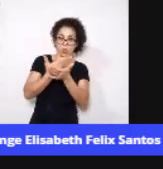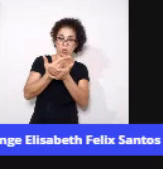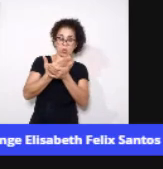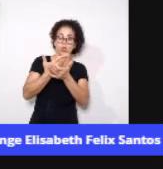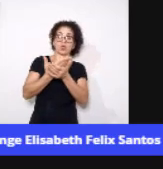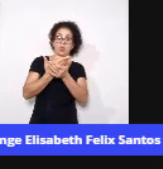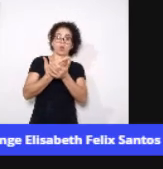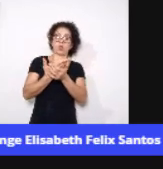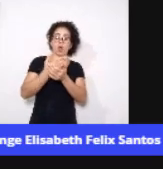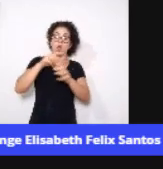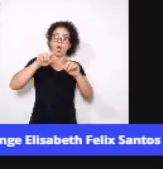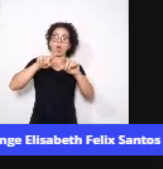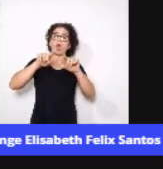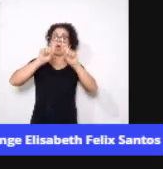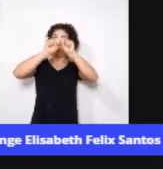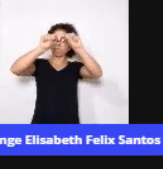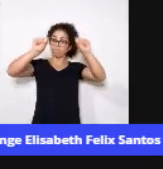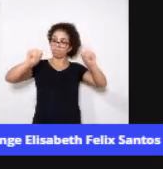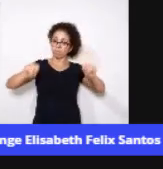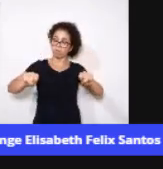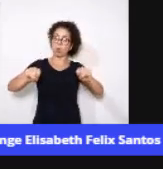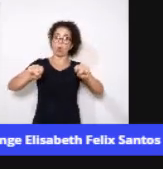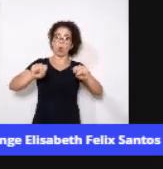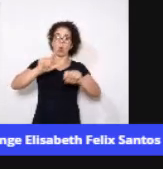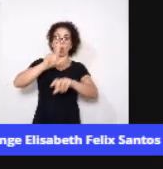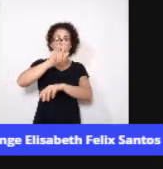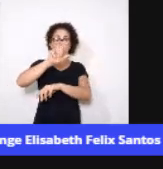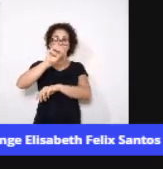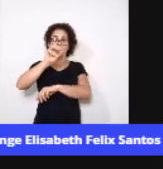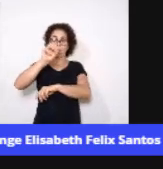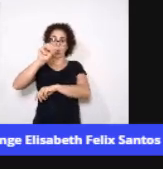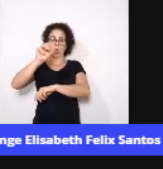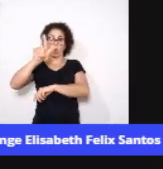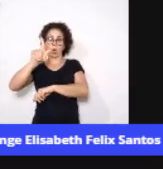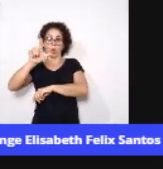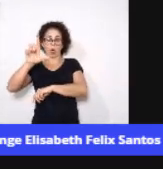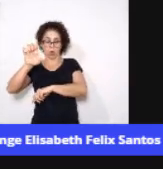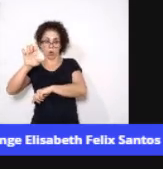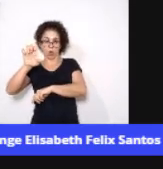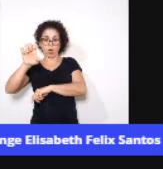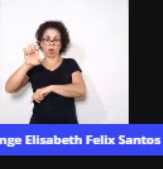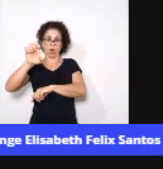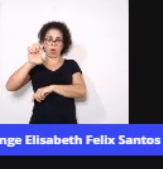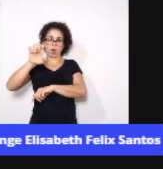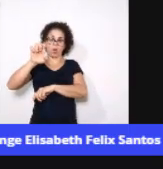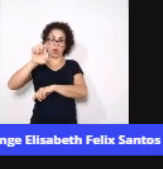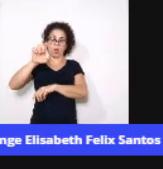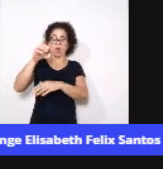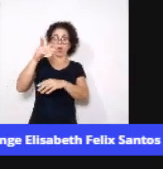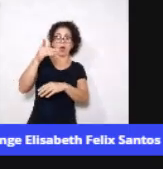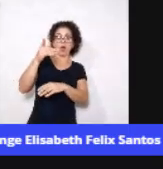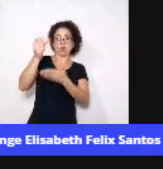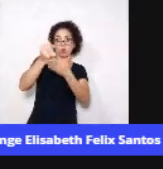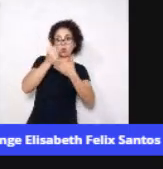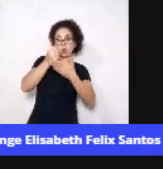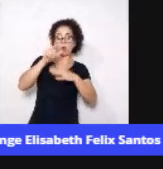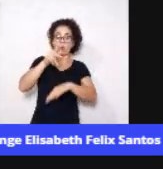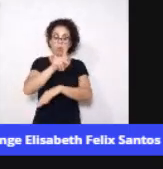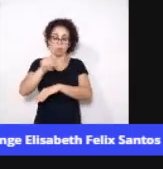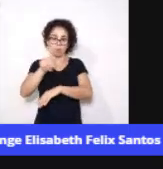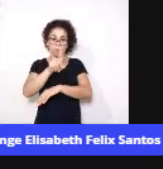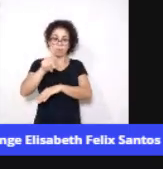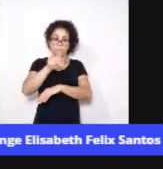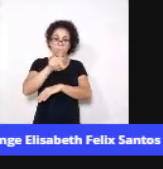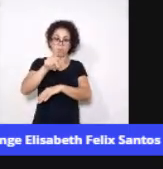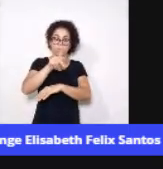Google que permite, então, professores realizar esses encontros e para que nós possamos dar um